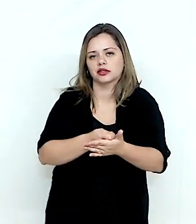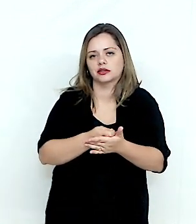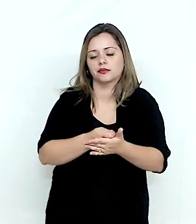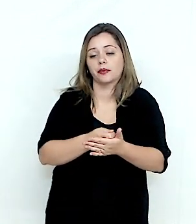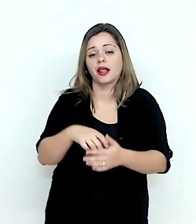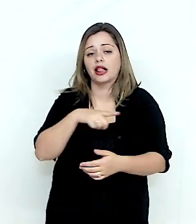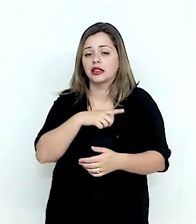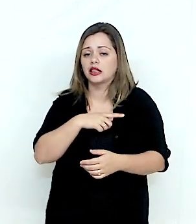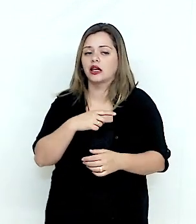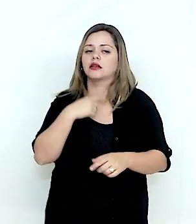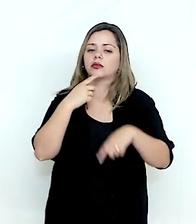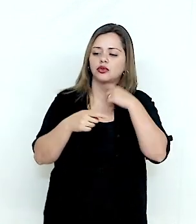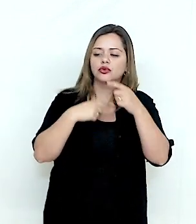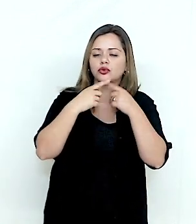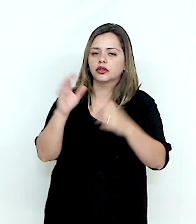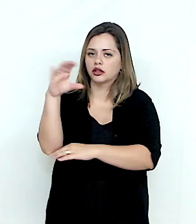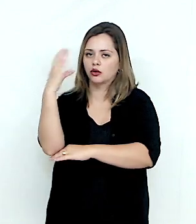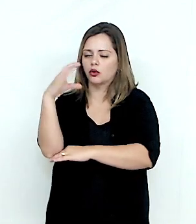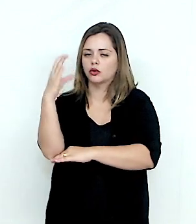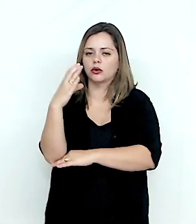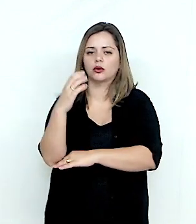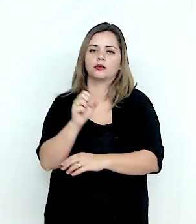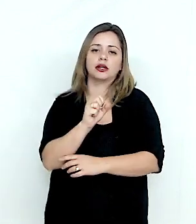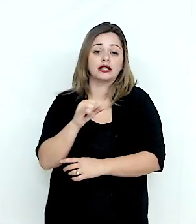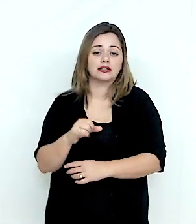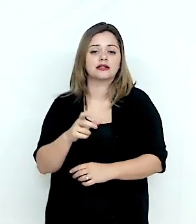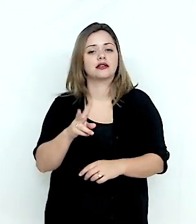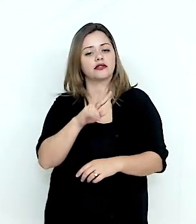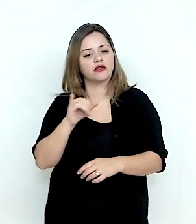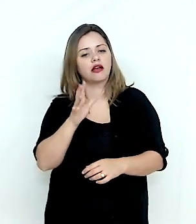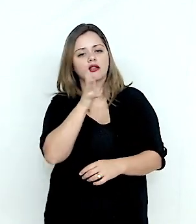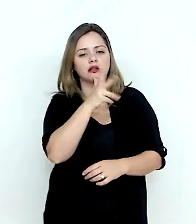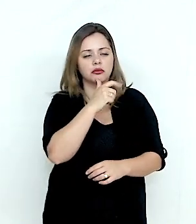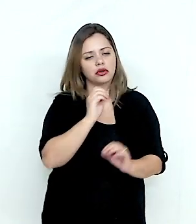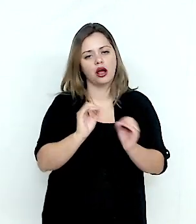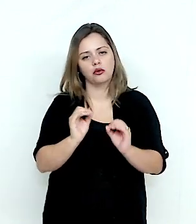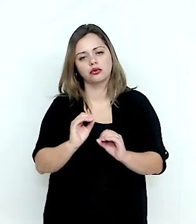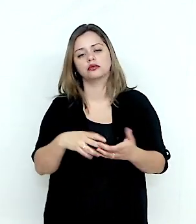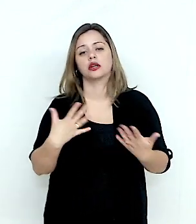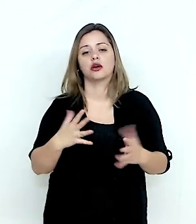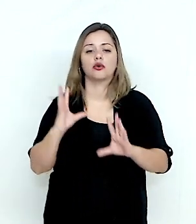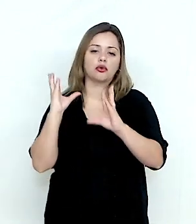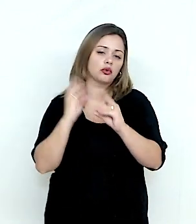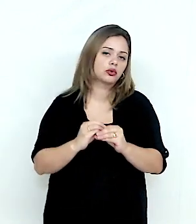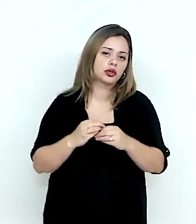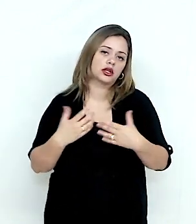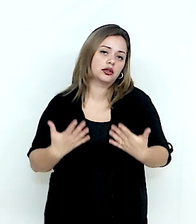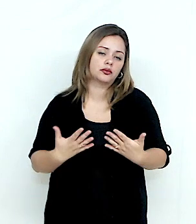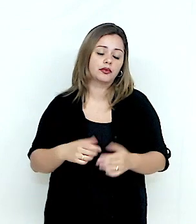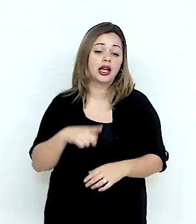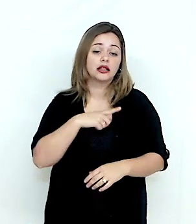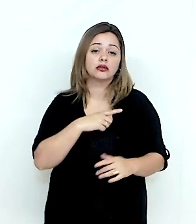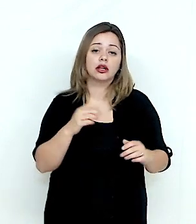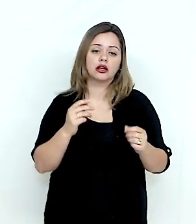há uma dúvida colombiana se deve esperar ou não que esse processo seja concluído. No caso do acordo de investimentos,